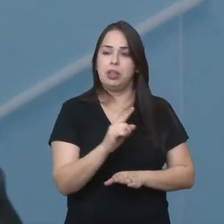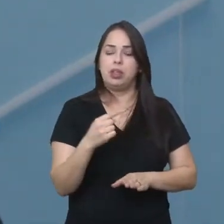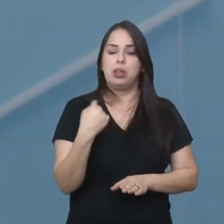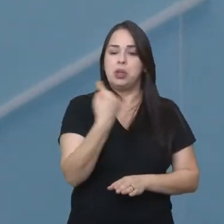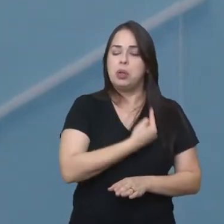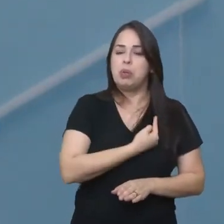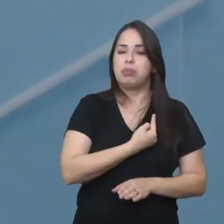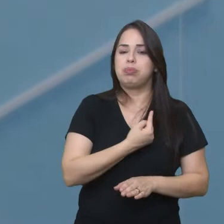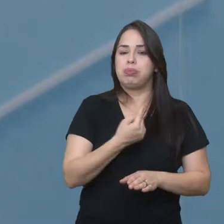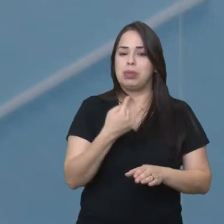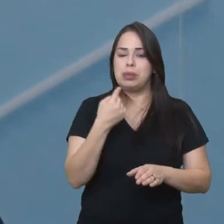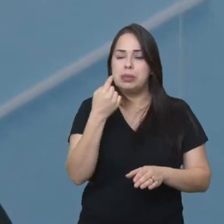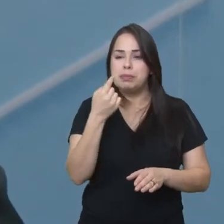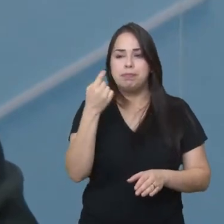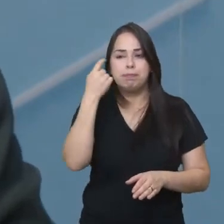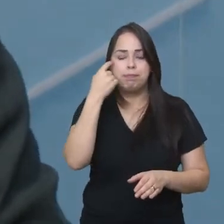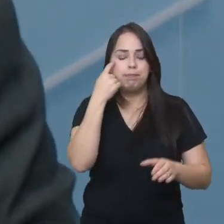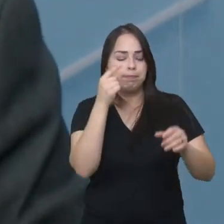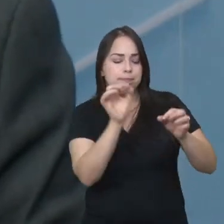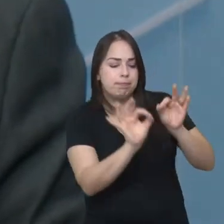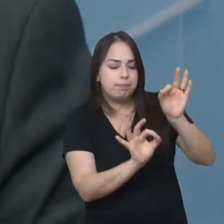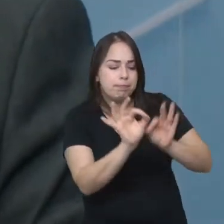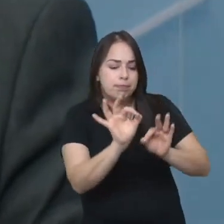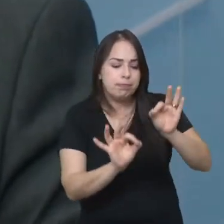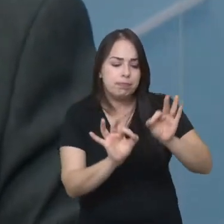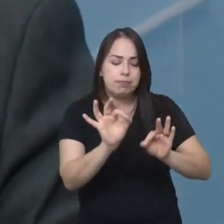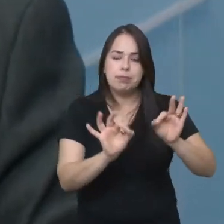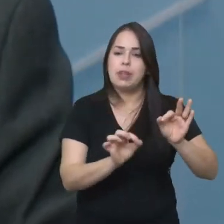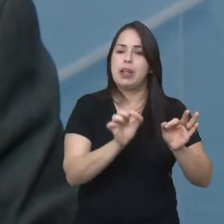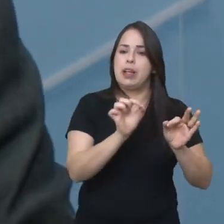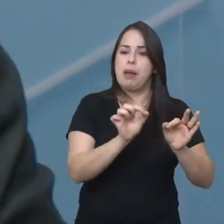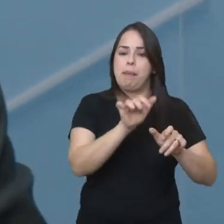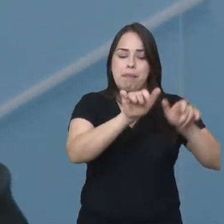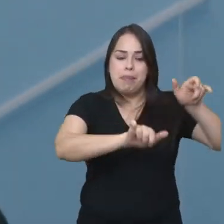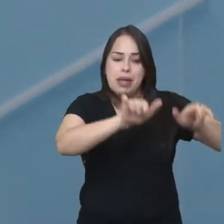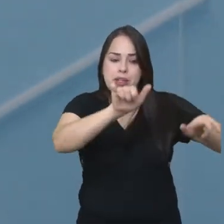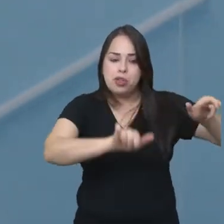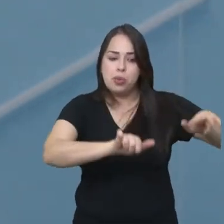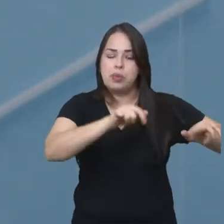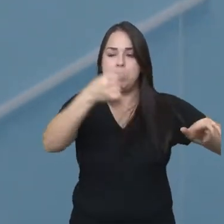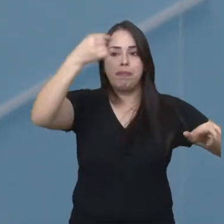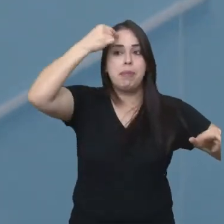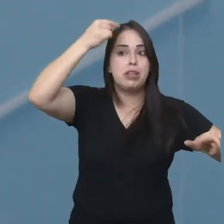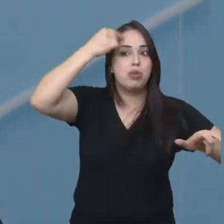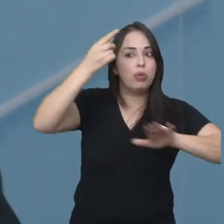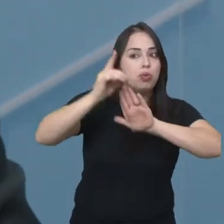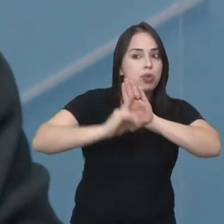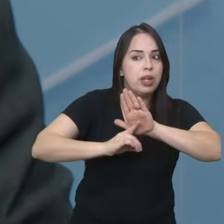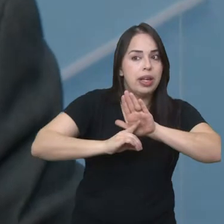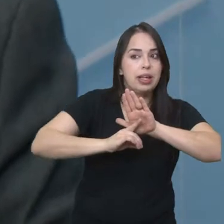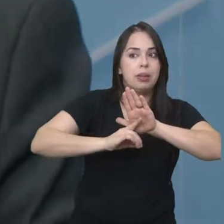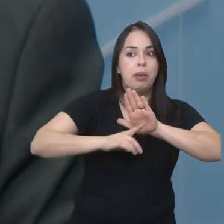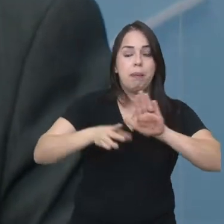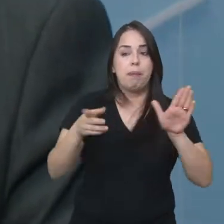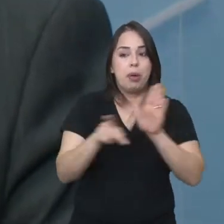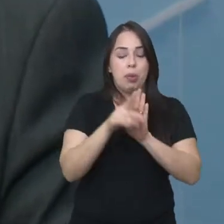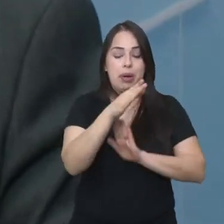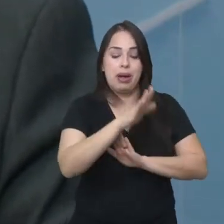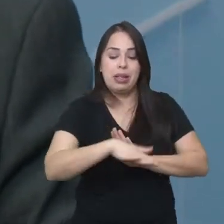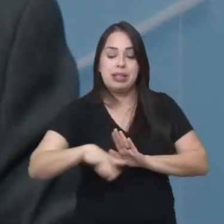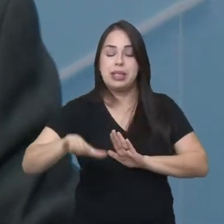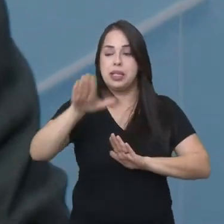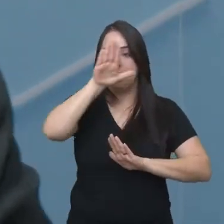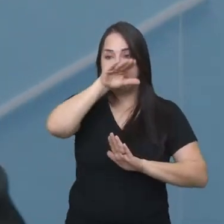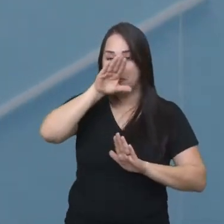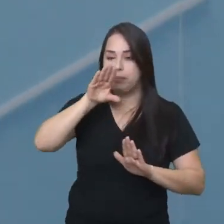por pessoas que eram comprometidas com os movimentos em defesa dos direitos humanos de criança e adolescente.